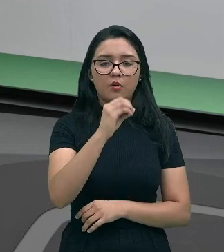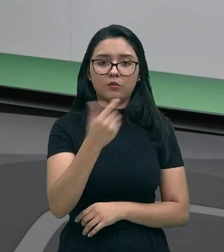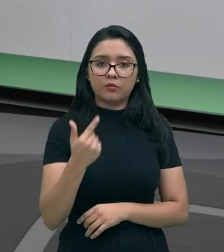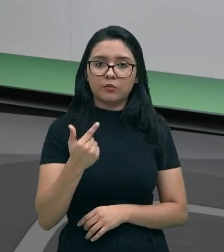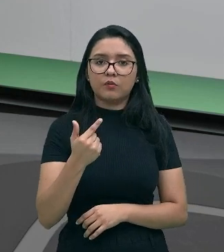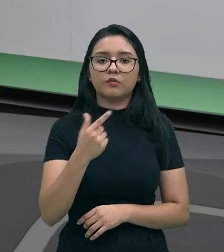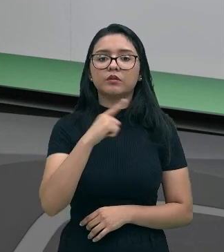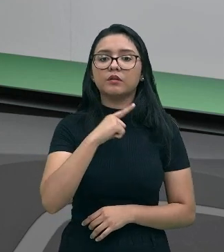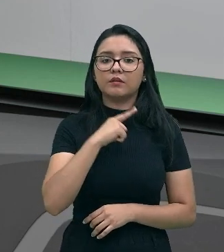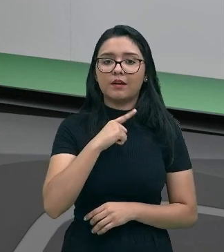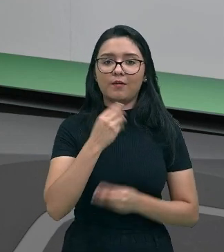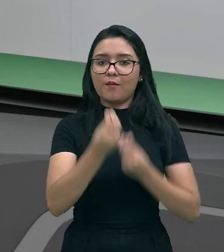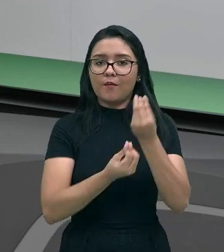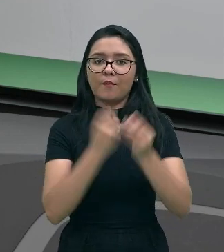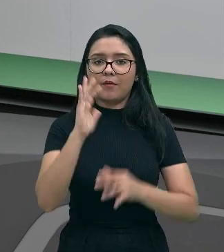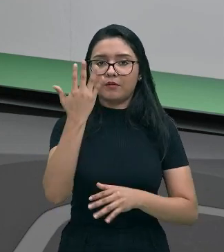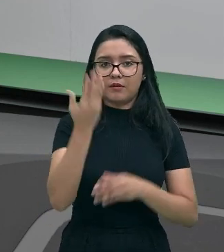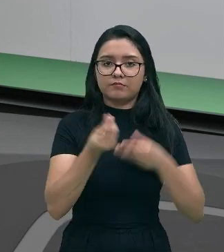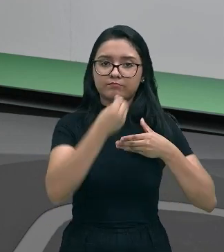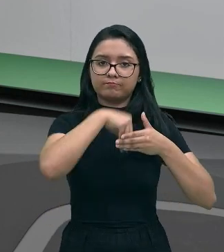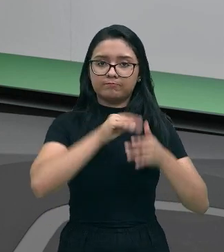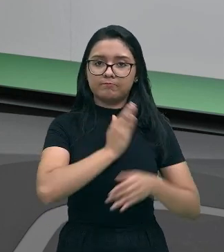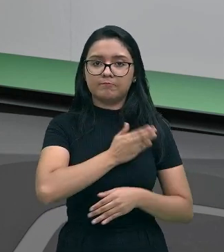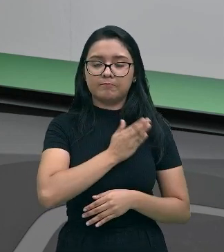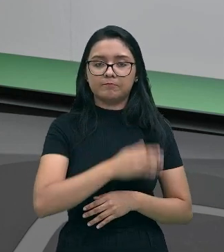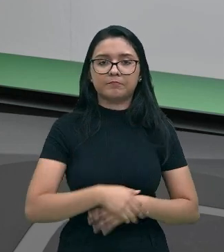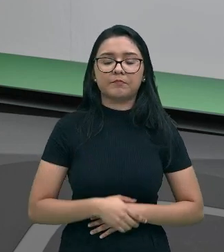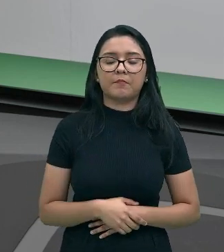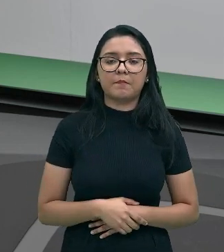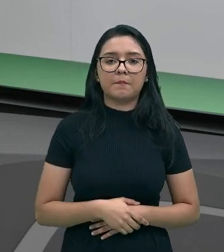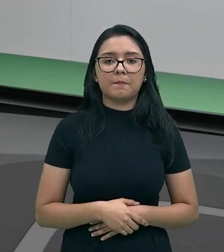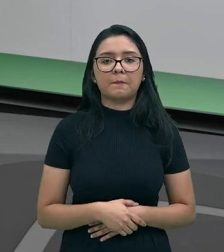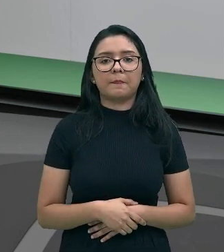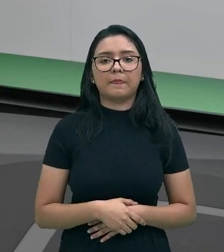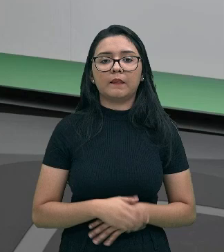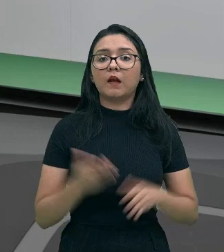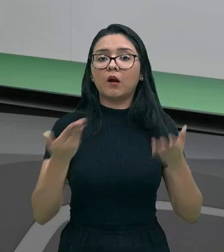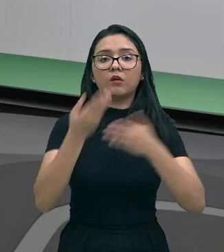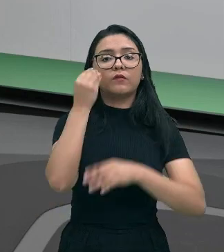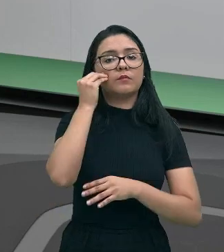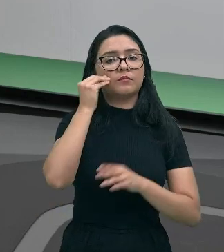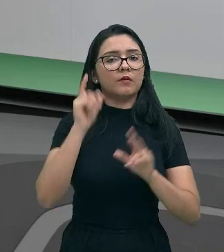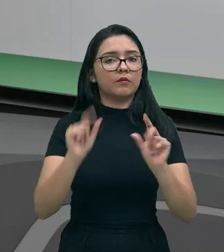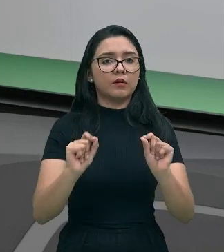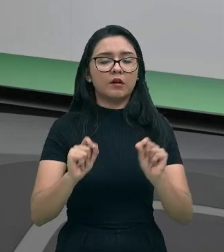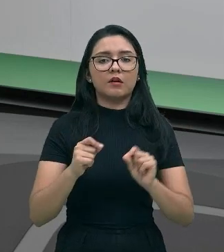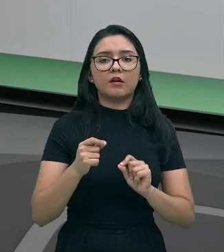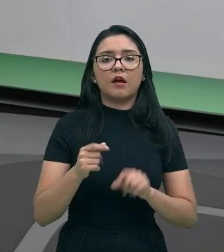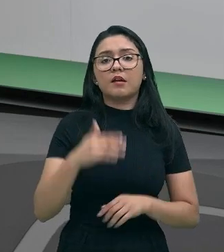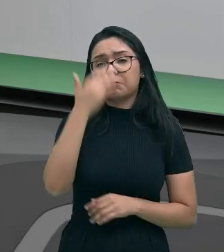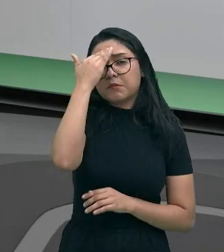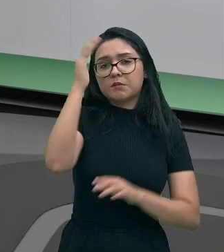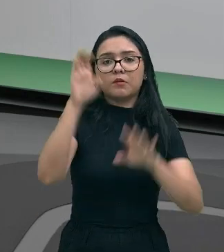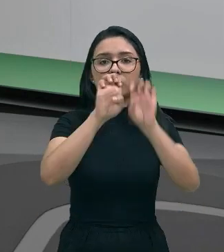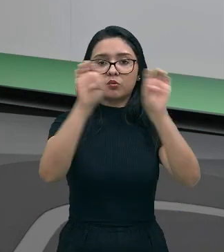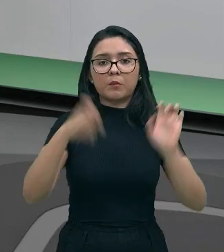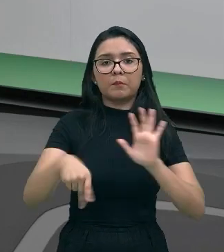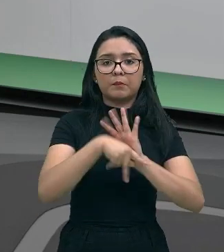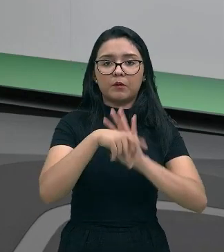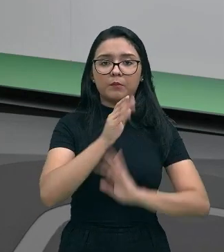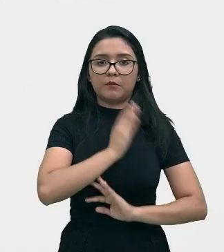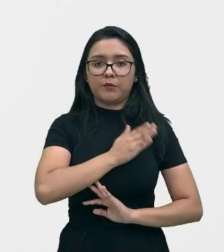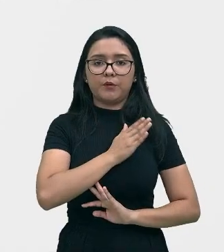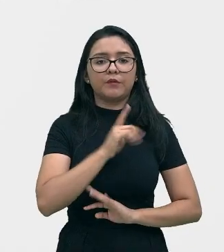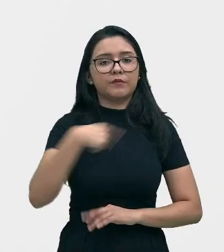o nosso funcionamento do coração, tá? E aí a gente vai observar agora as principais estruturas do coração, né? A gente